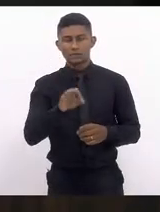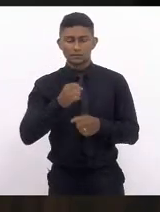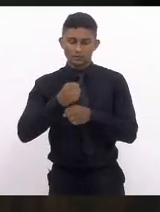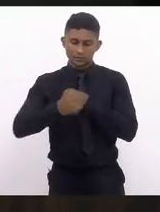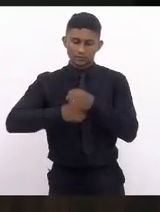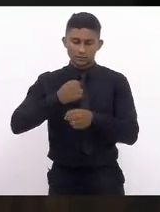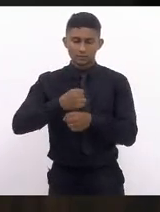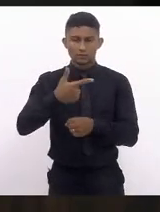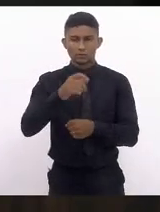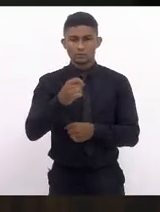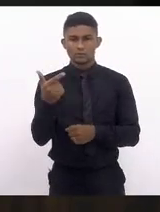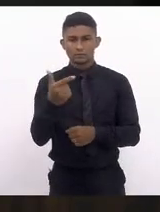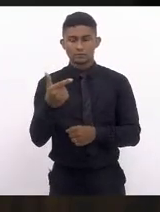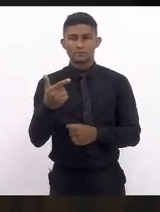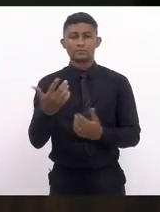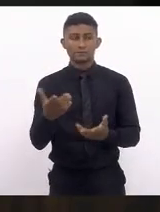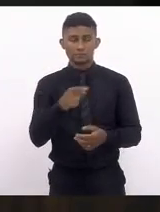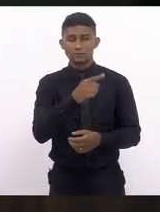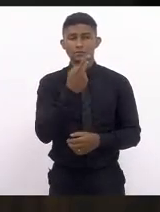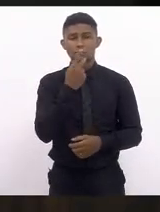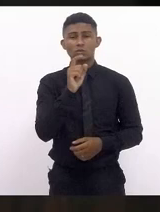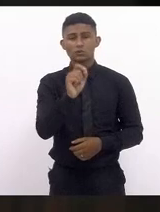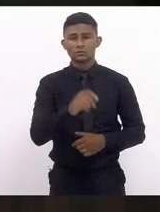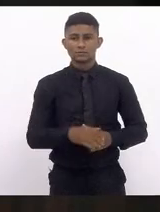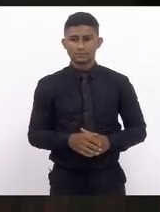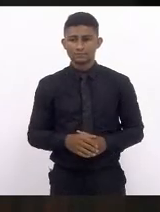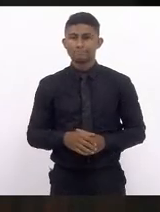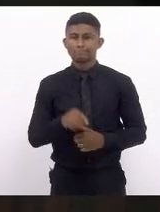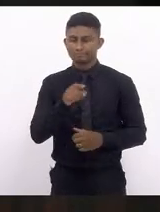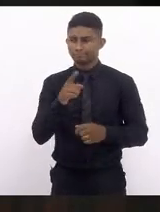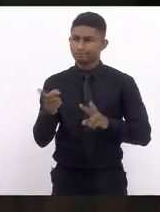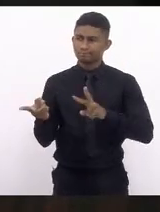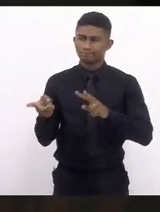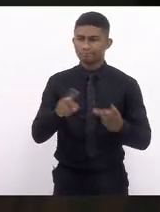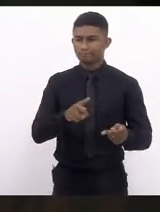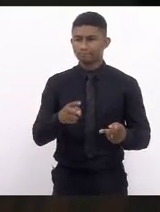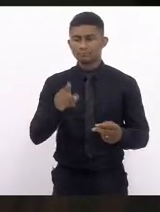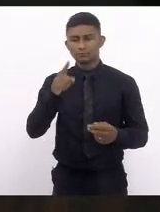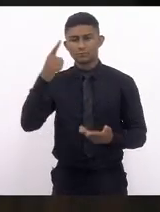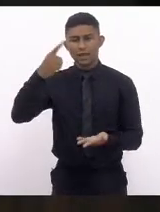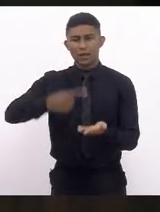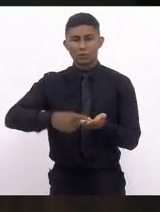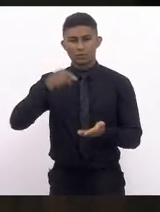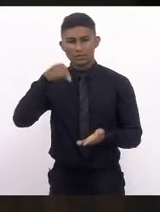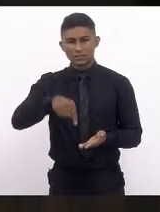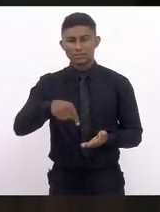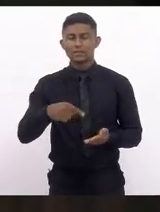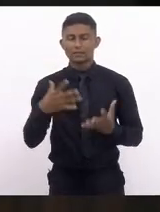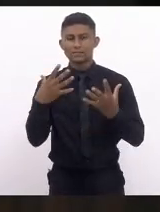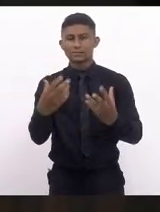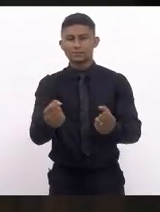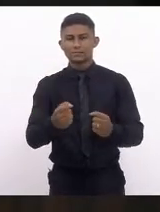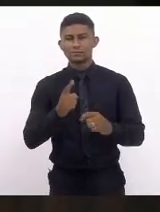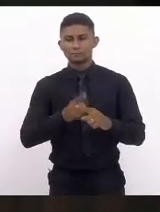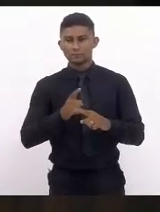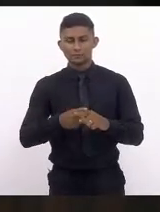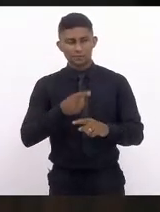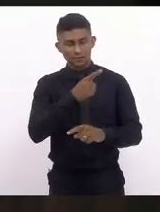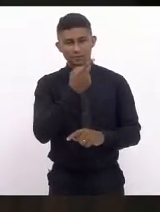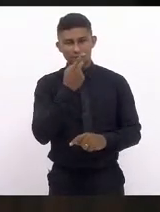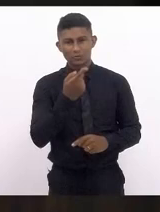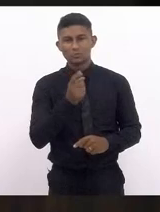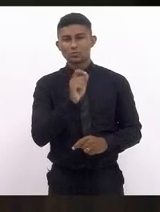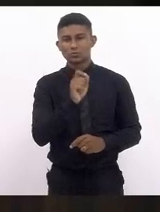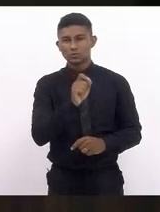2022 cinquenta por cento e ele tá dizendo ali que caminha ou a conta que eu tenho que caminhar aqui porque ele mesmo tá